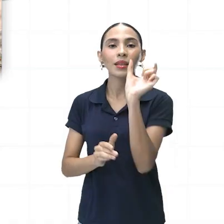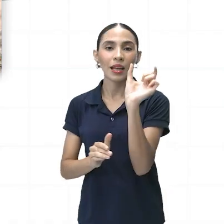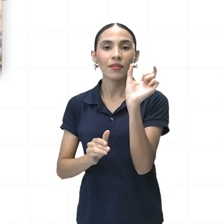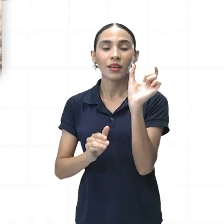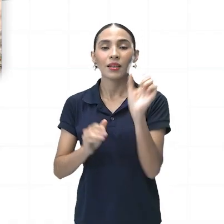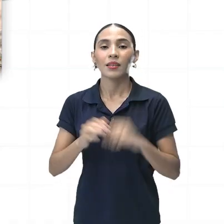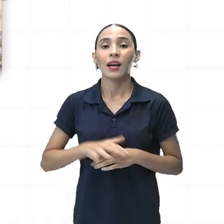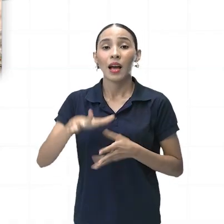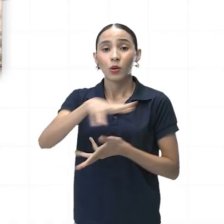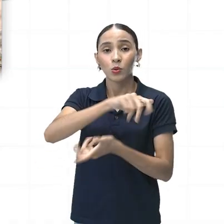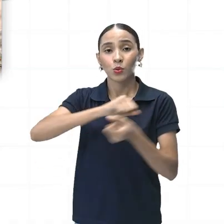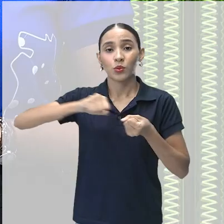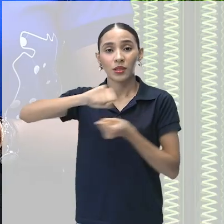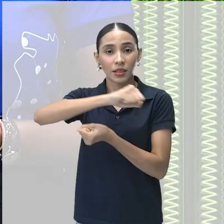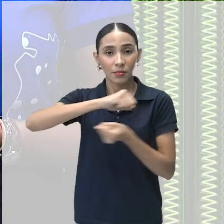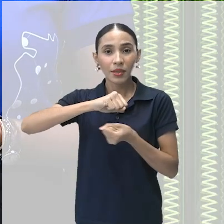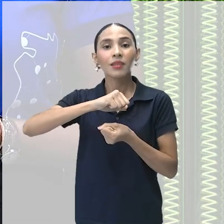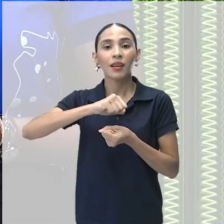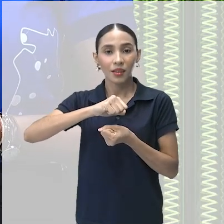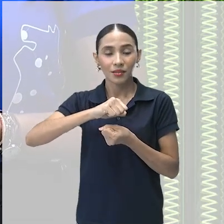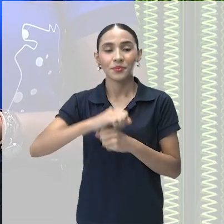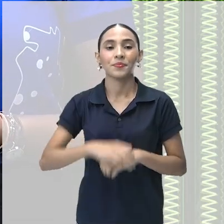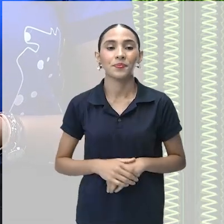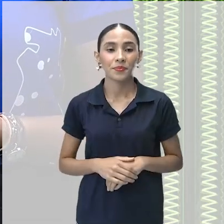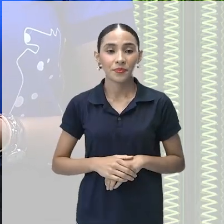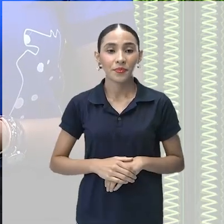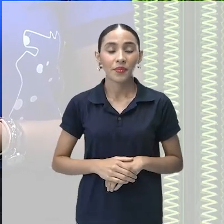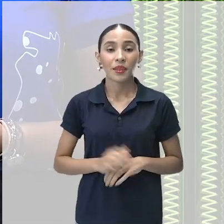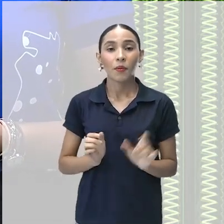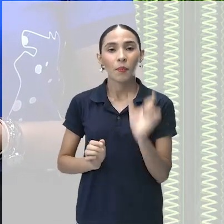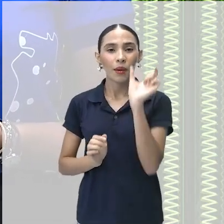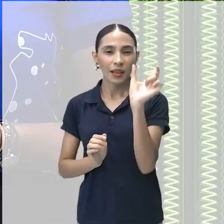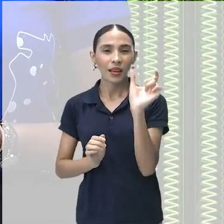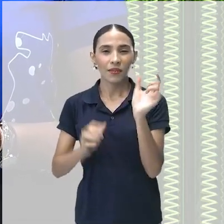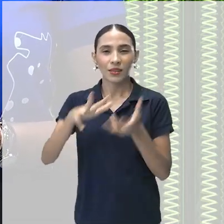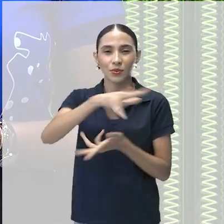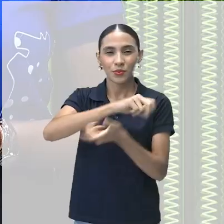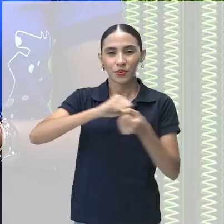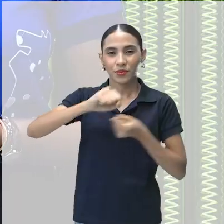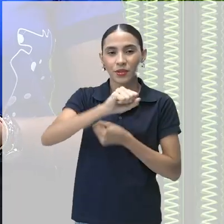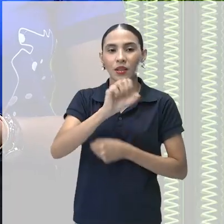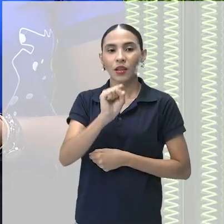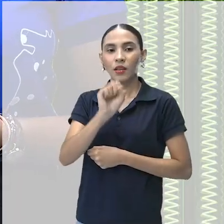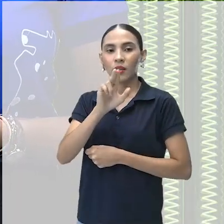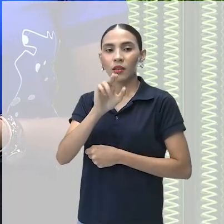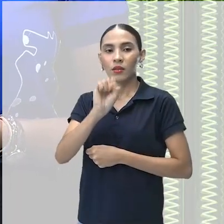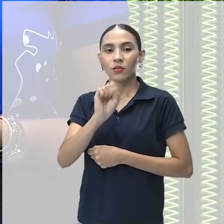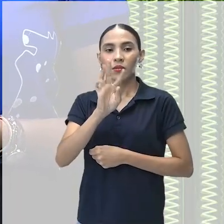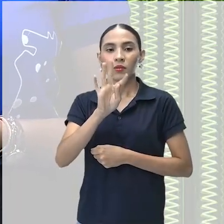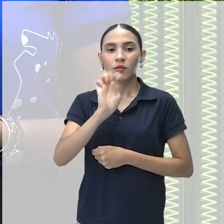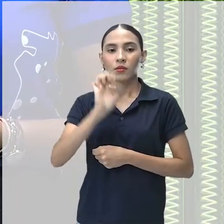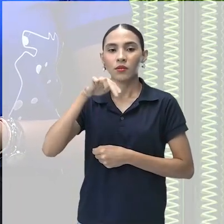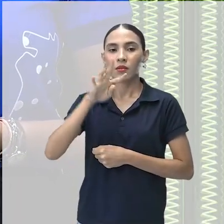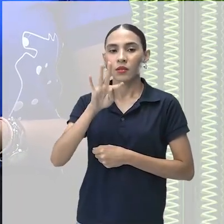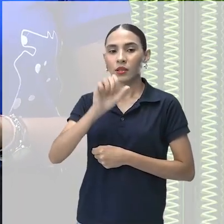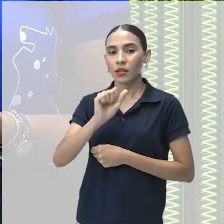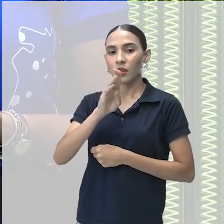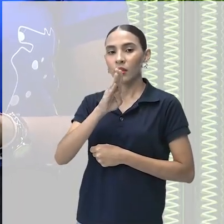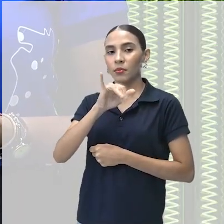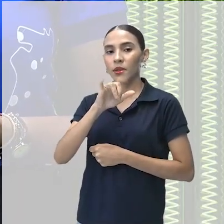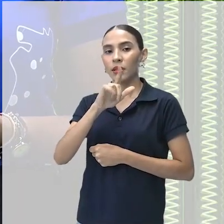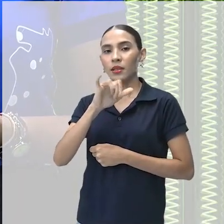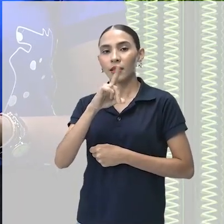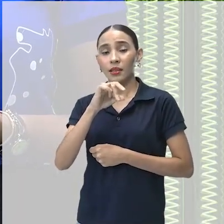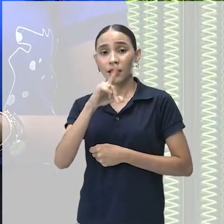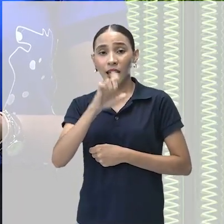chamada sustentabilidade. Essa palavra ela está relacionada ao uso dos recursos naturais